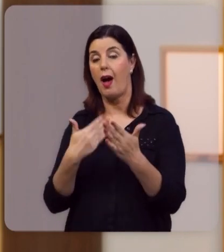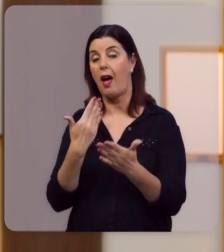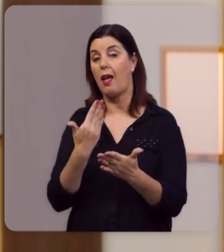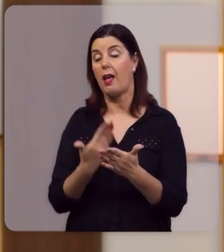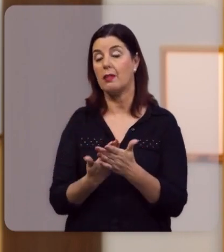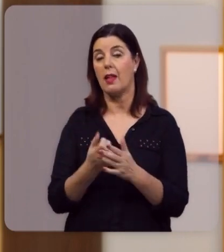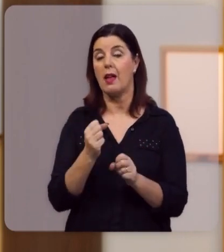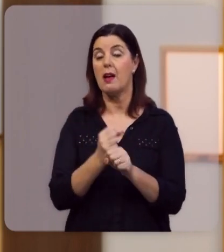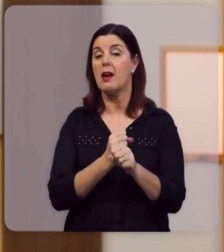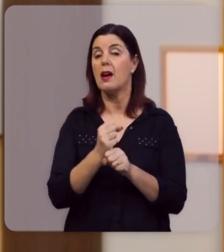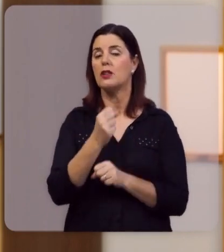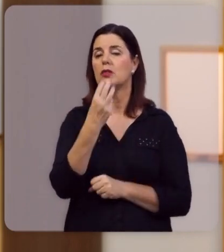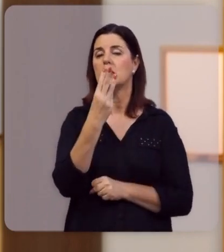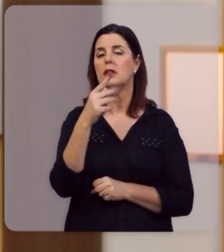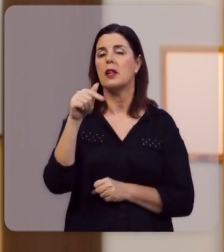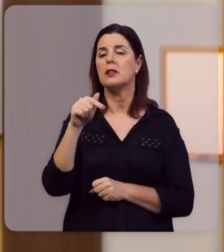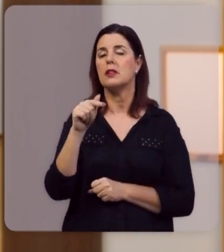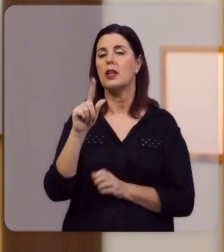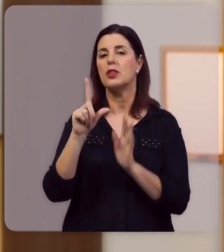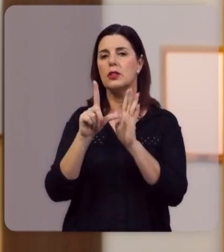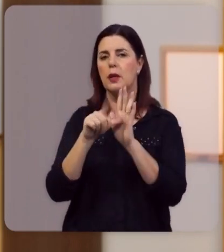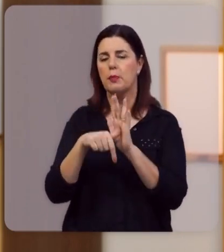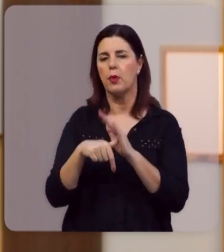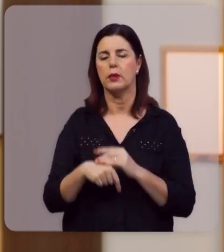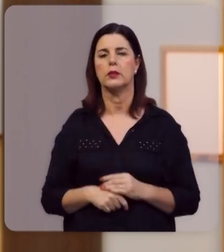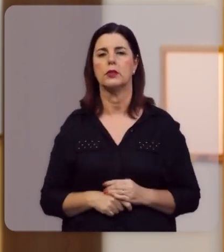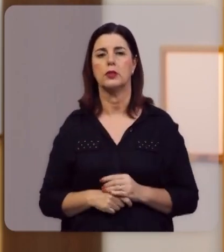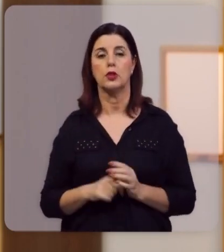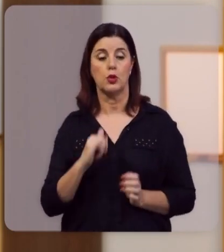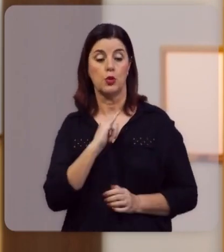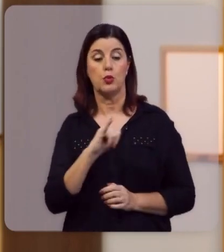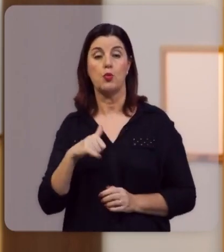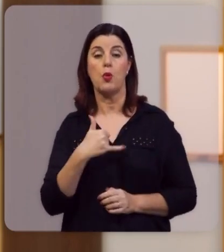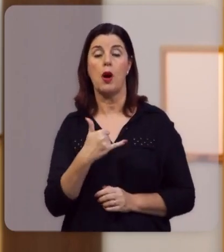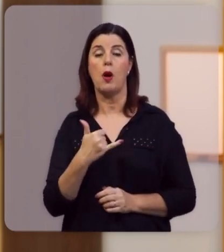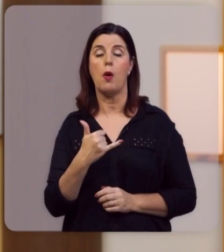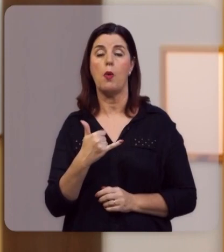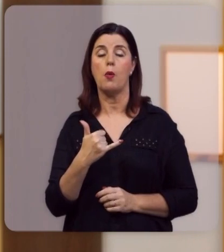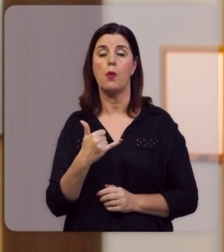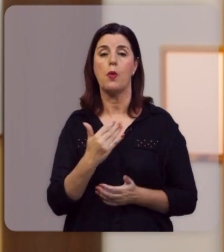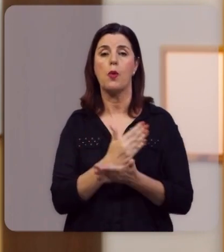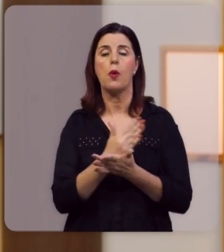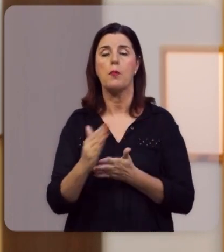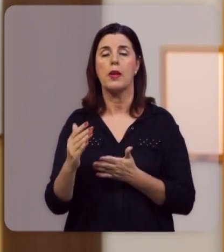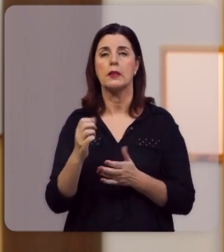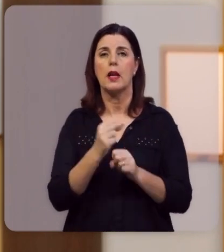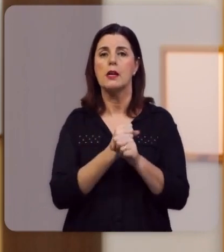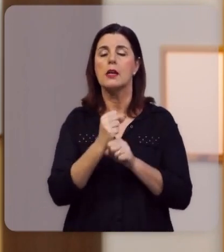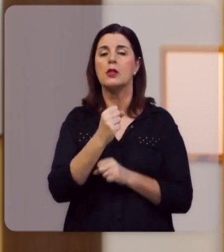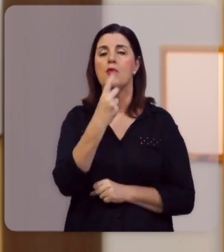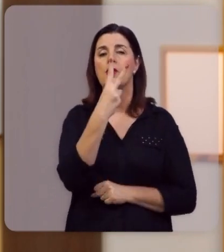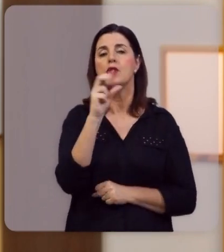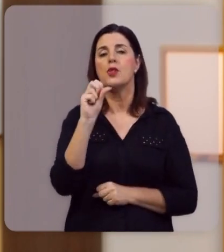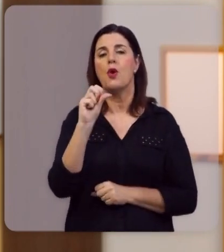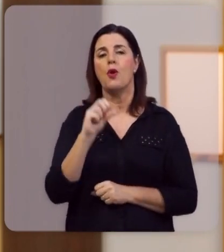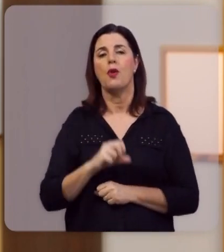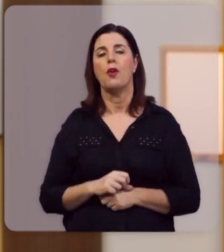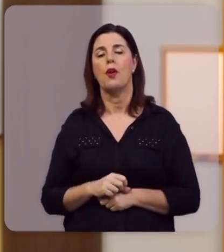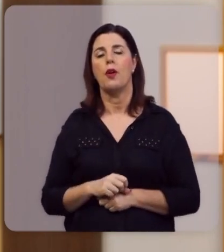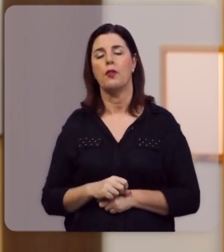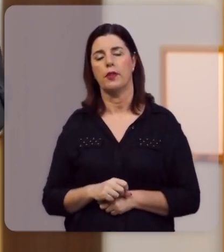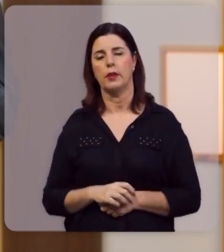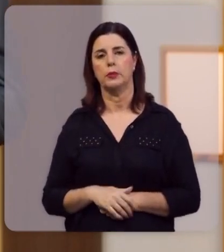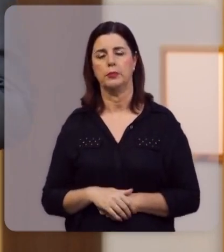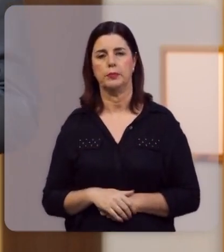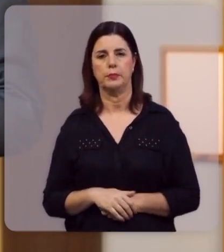Cristo. Portanto, nós estamos falando que João Batista surge no ano 29 da era